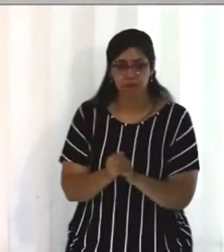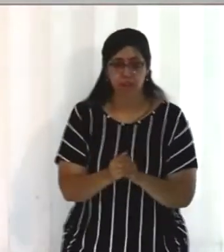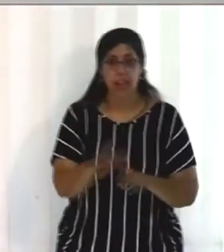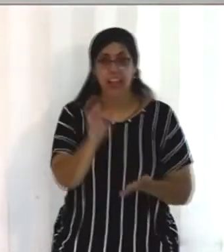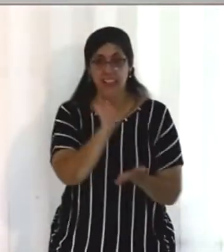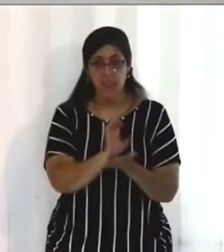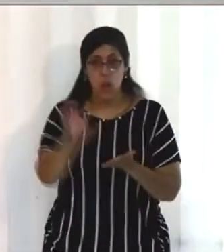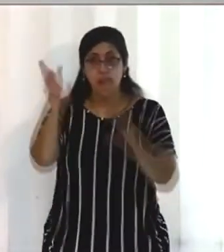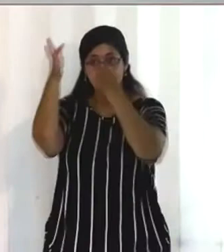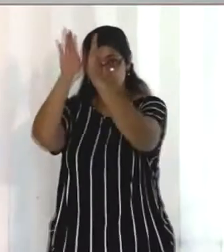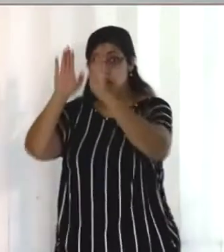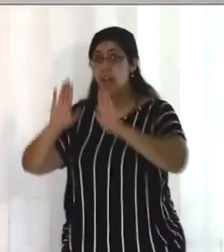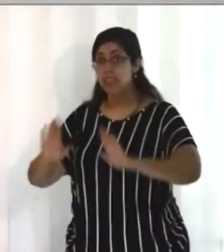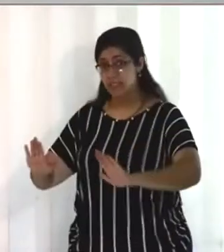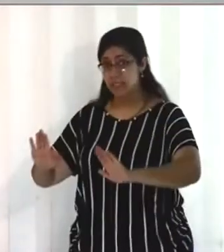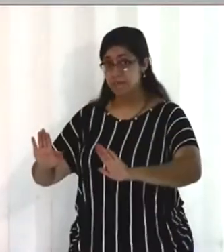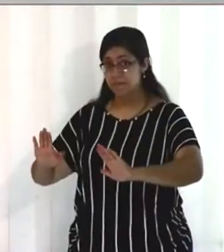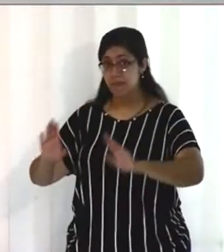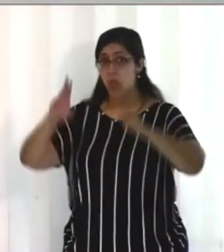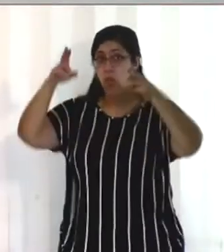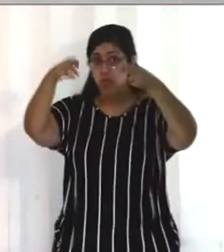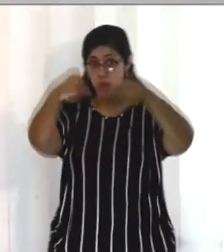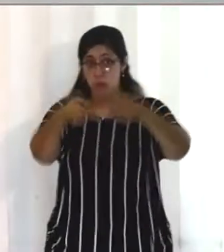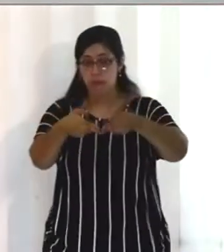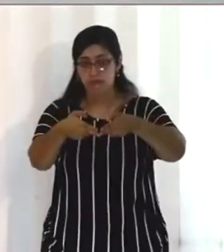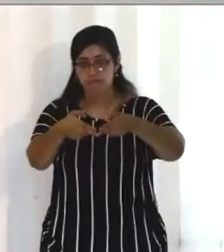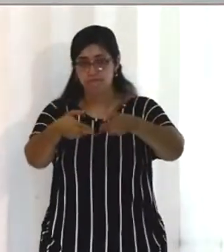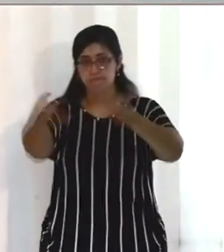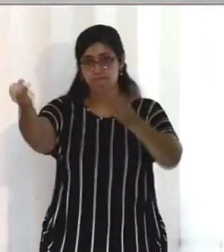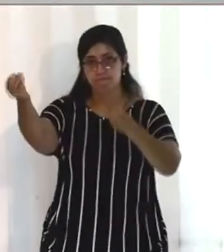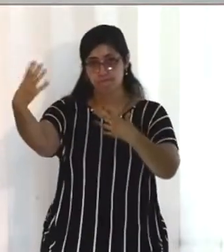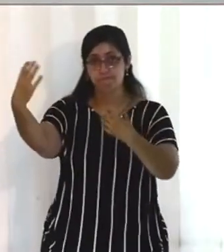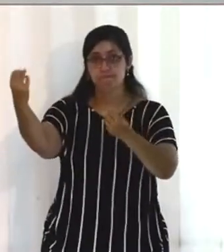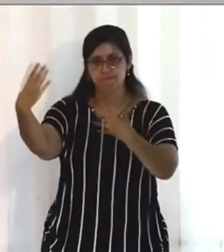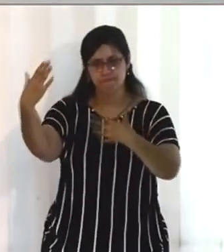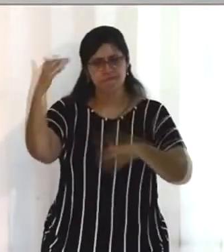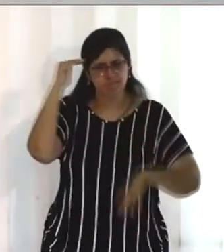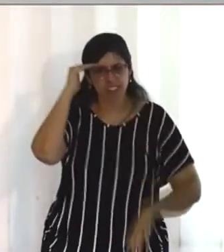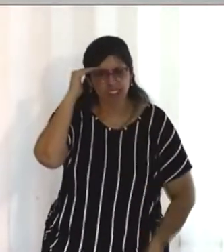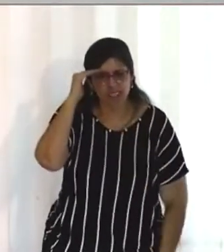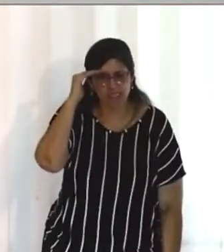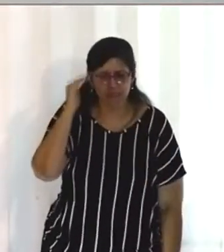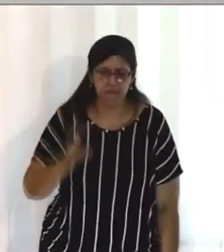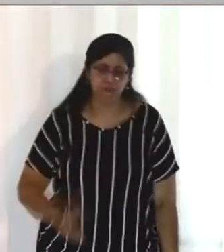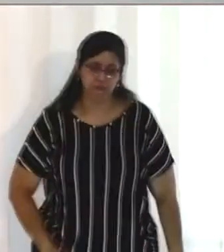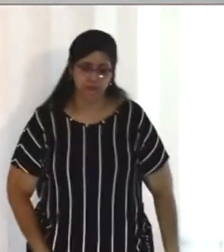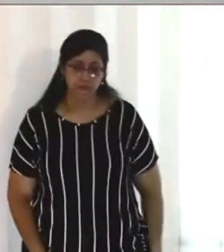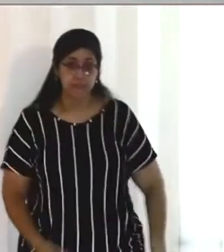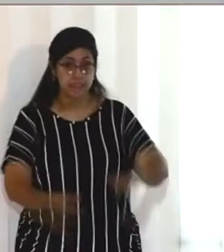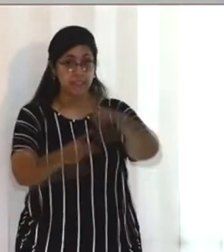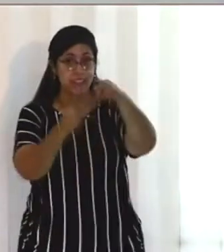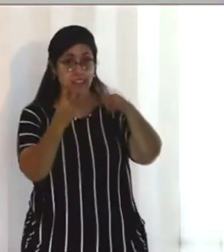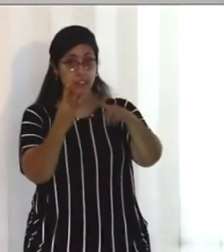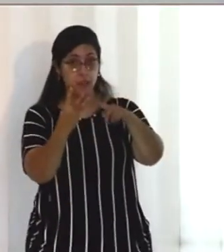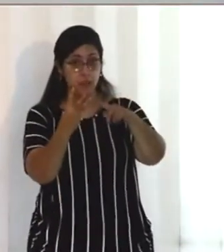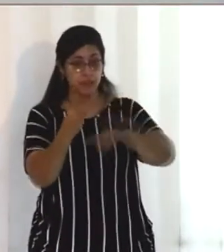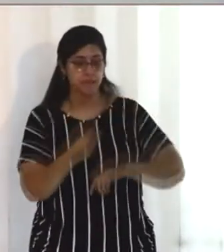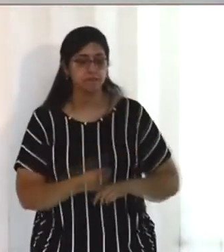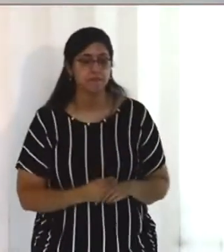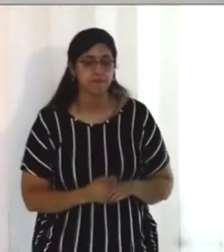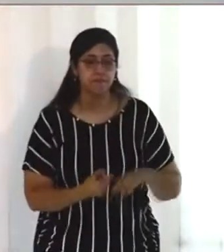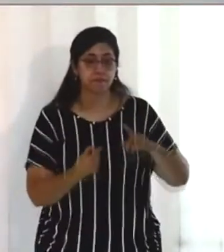adoração. E em Noé, instrução. São 3 coisas. Nós temos aqui no texto,